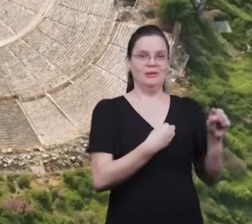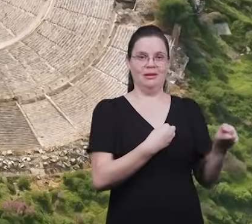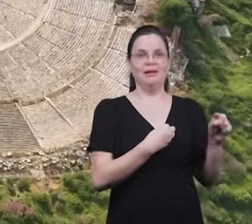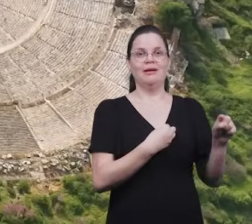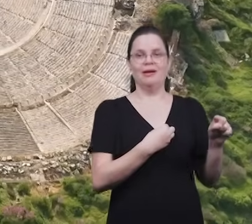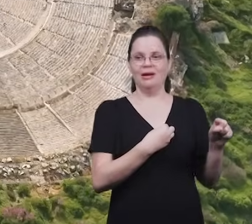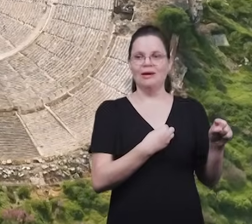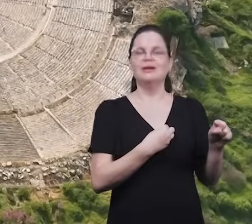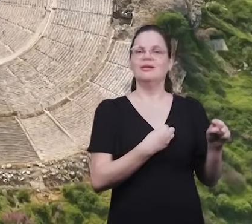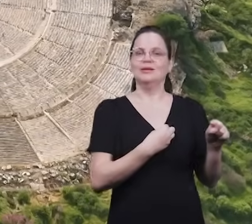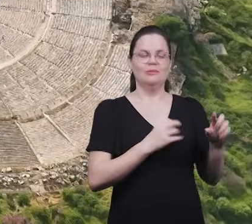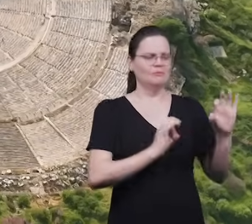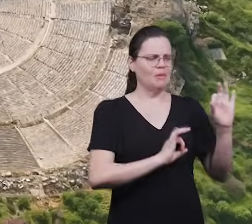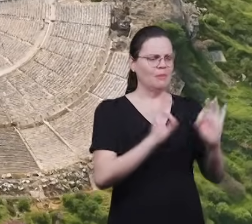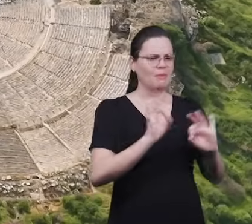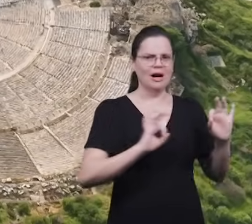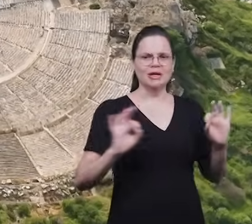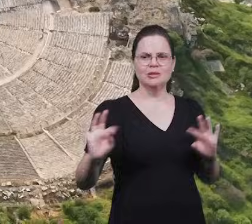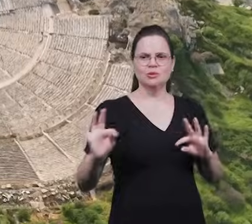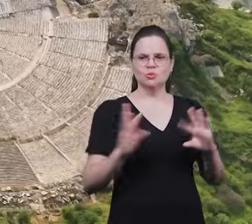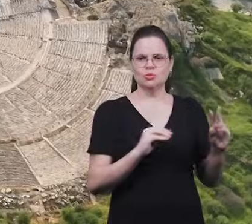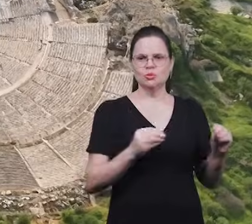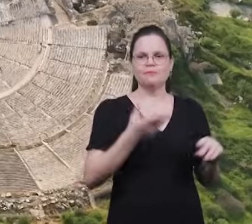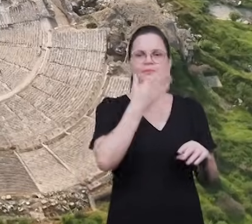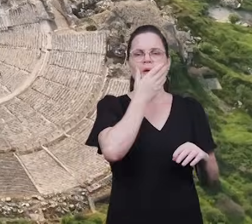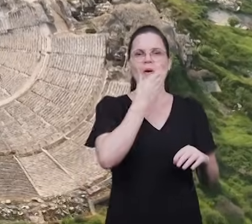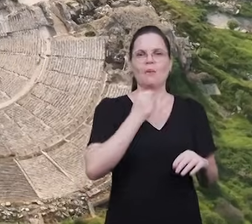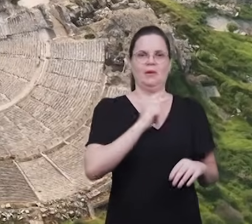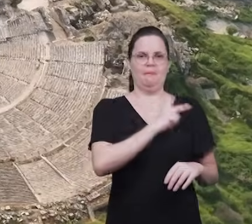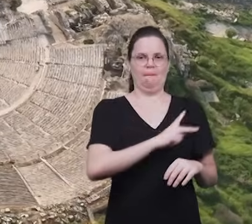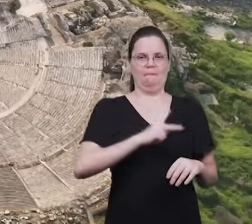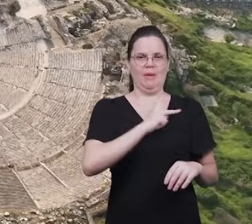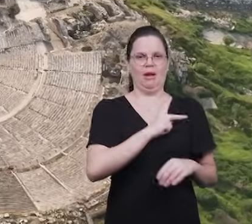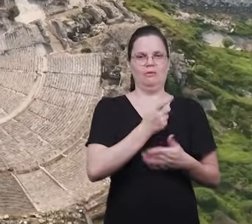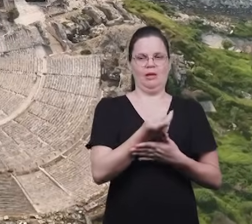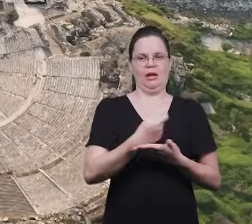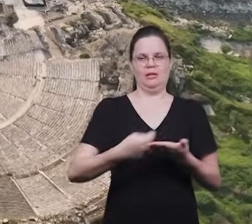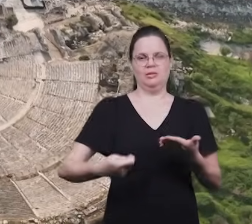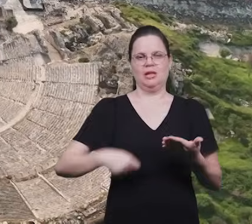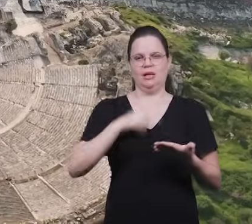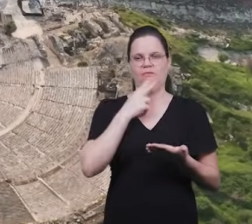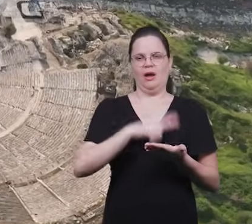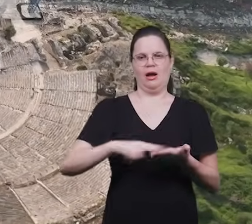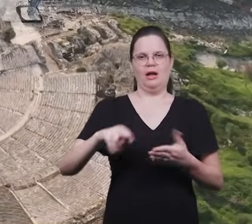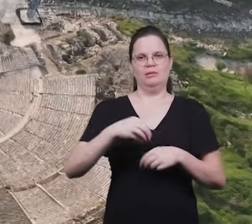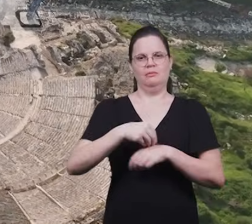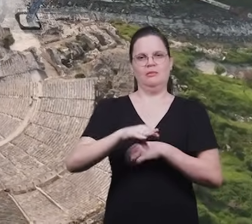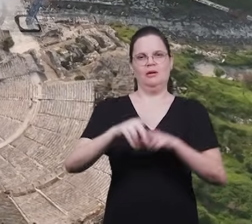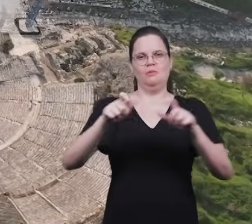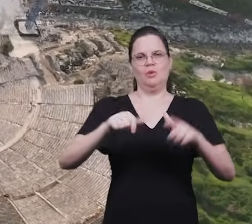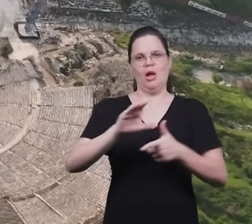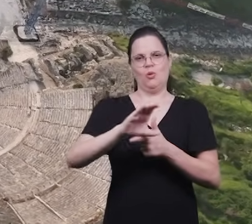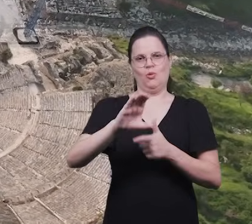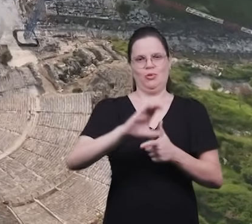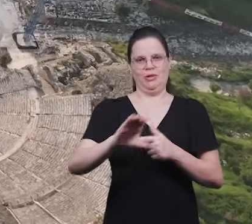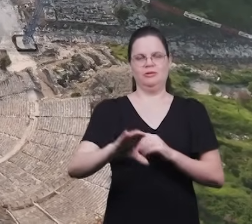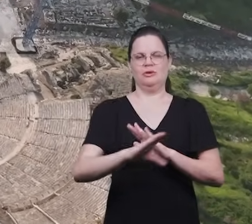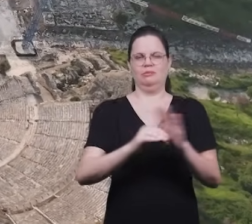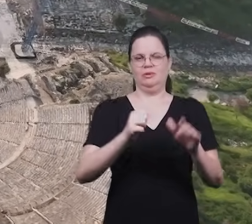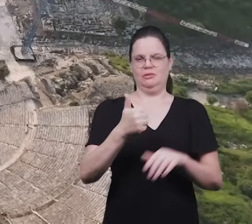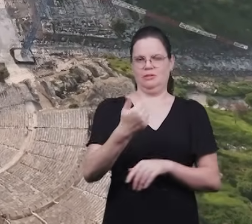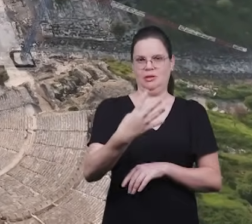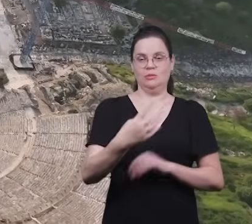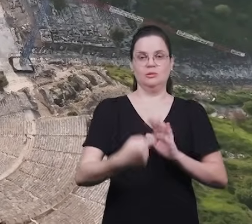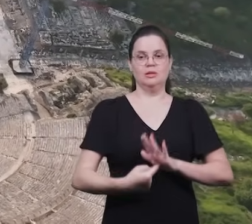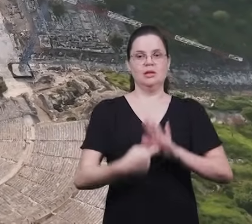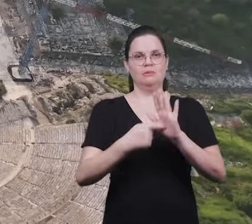forma organizada. O apóstolo Paulo, lá na carta aos Coríntios 14, ele coloca